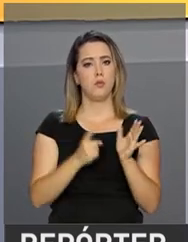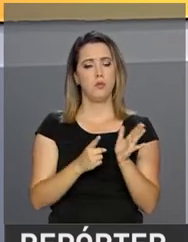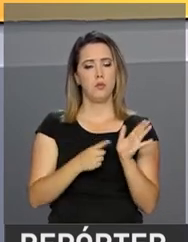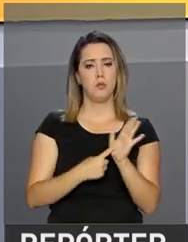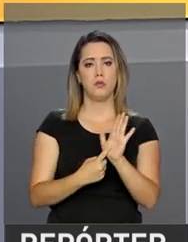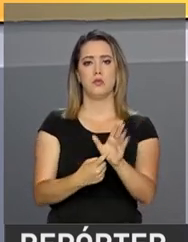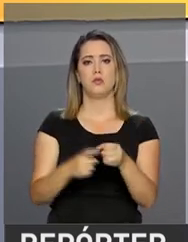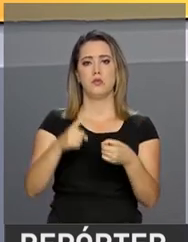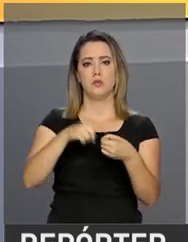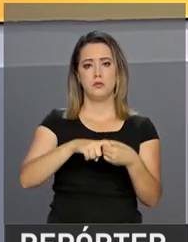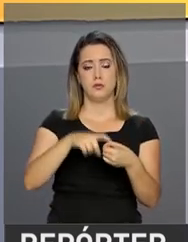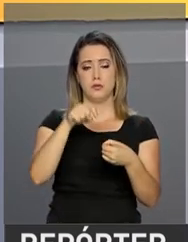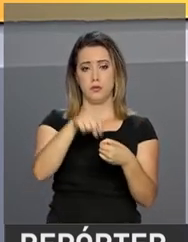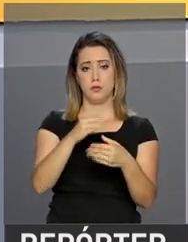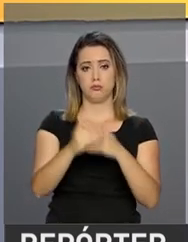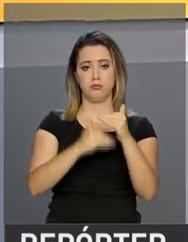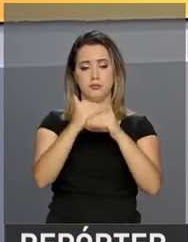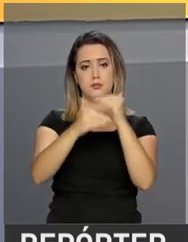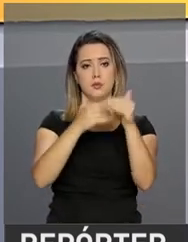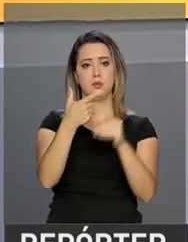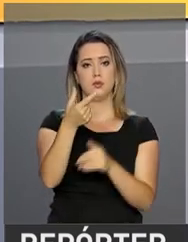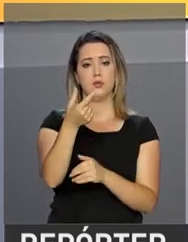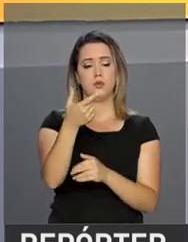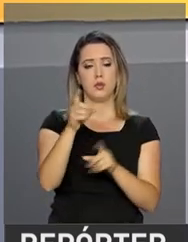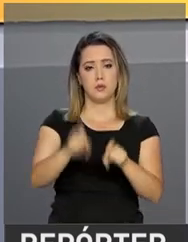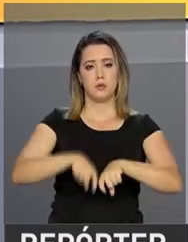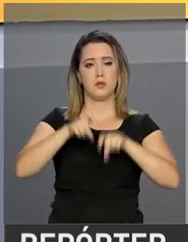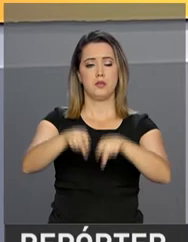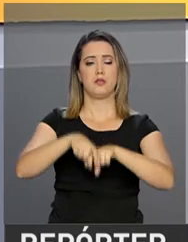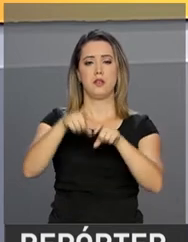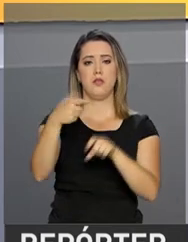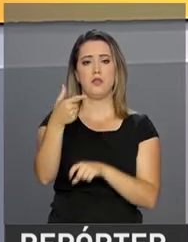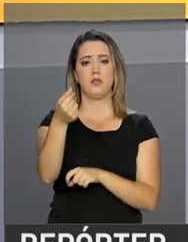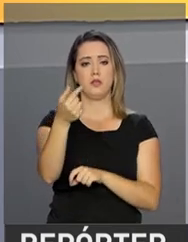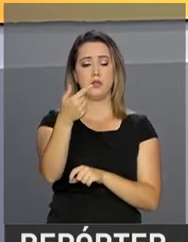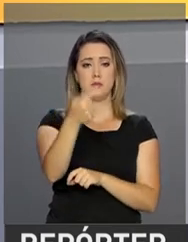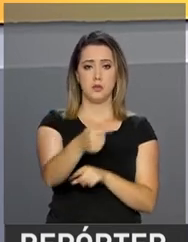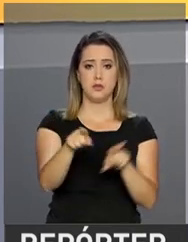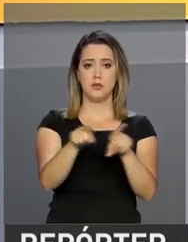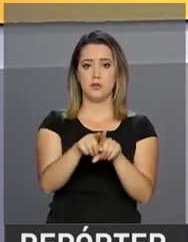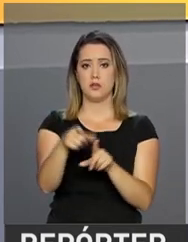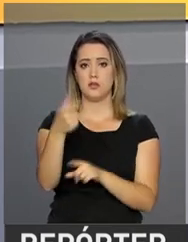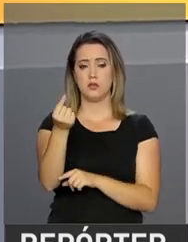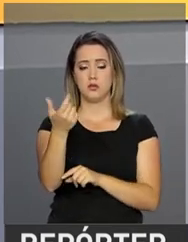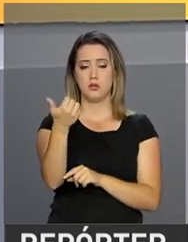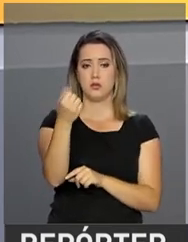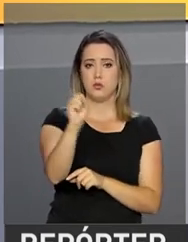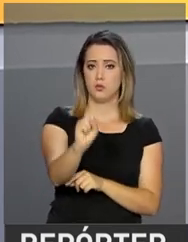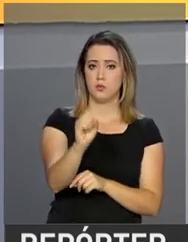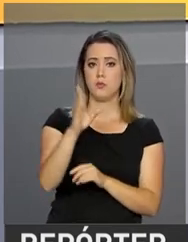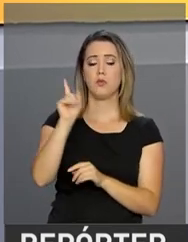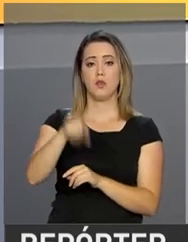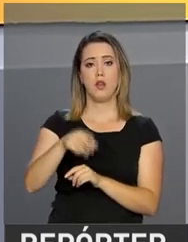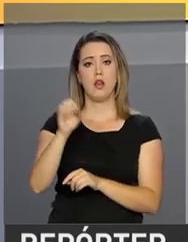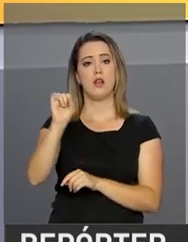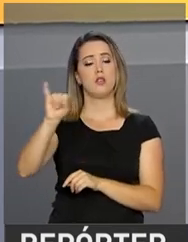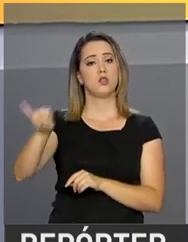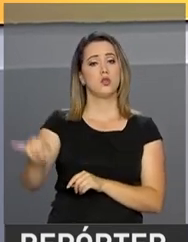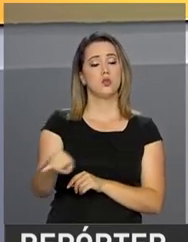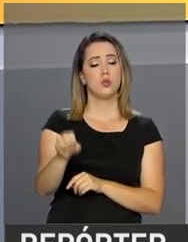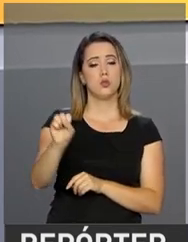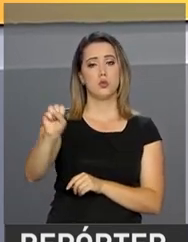agrícola na safra 2007 2008 a previsão é que a soja continue sendo o produto com maior rentabilidade